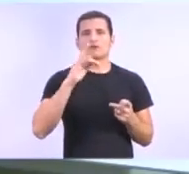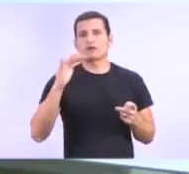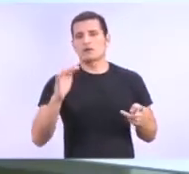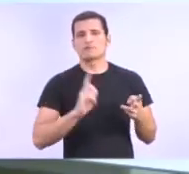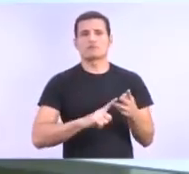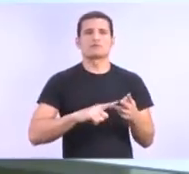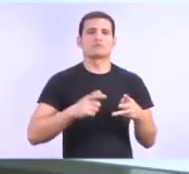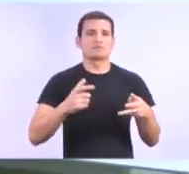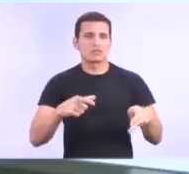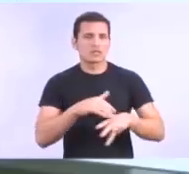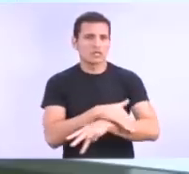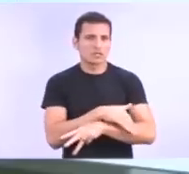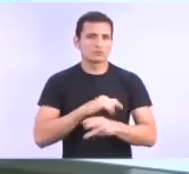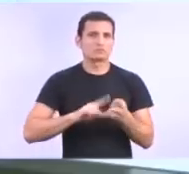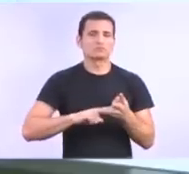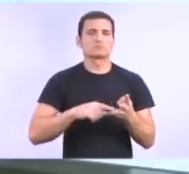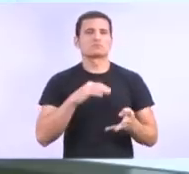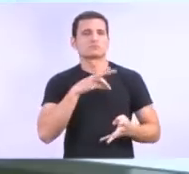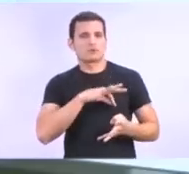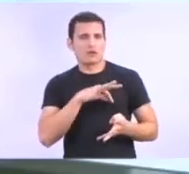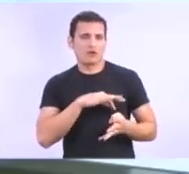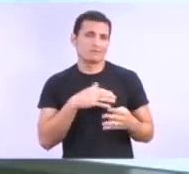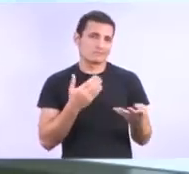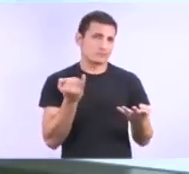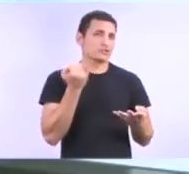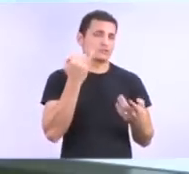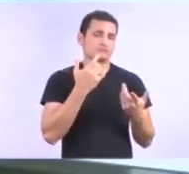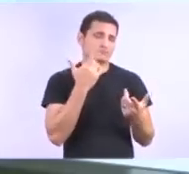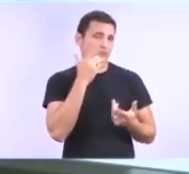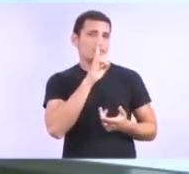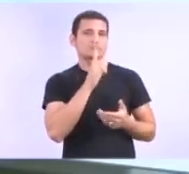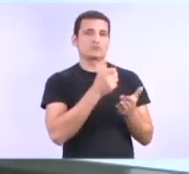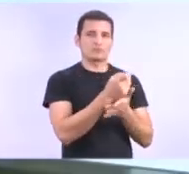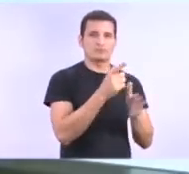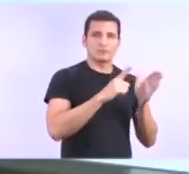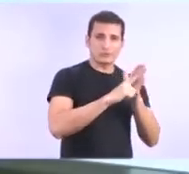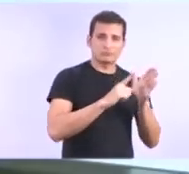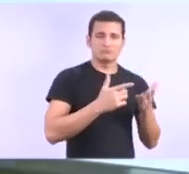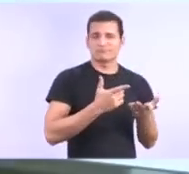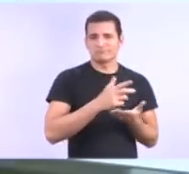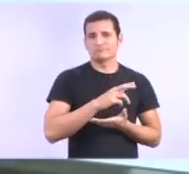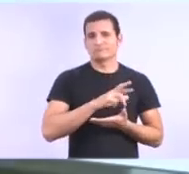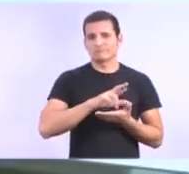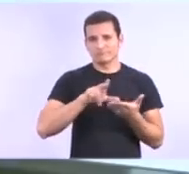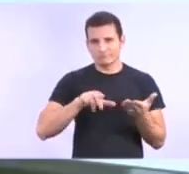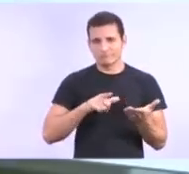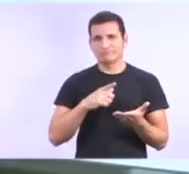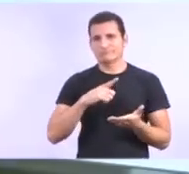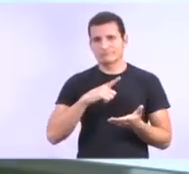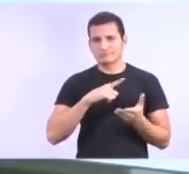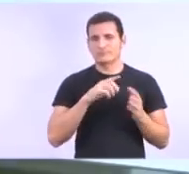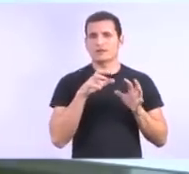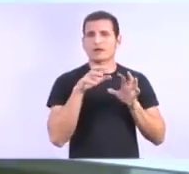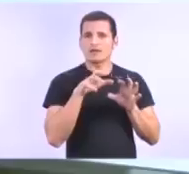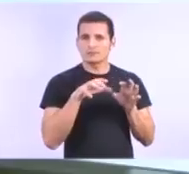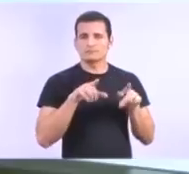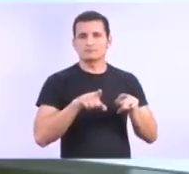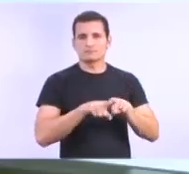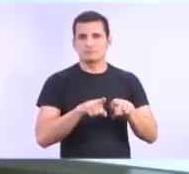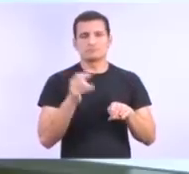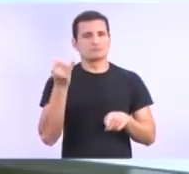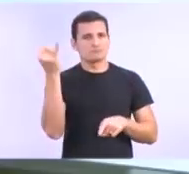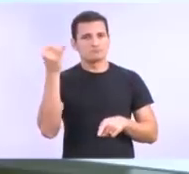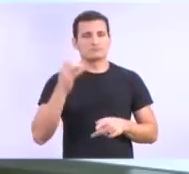renda. É importante, né? Senão eu não vou conseguir comprar na loja. Minha renda, entre outros entre outras características que fazem importante